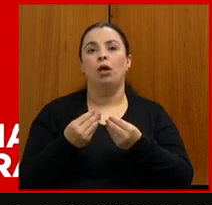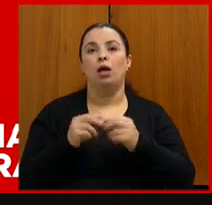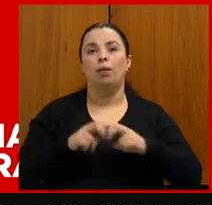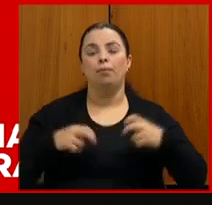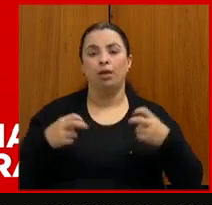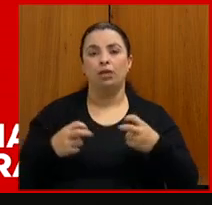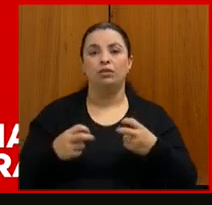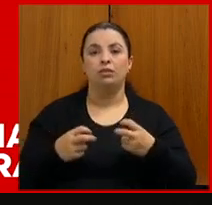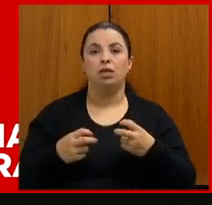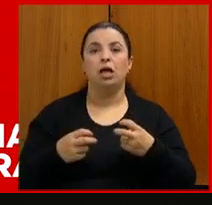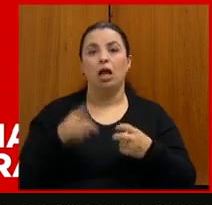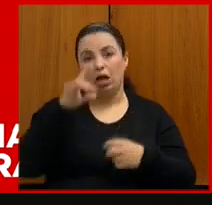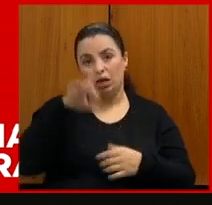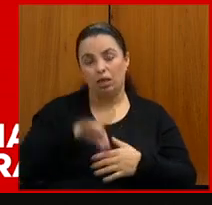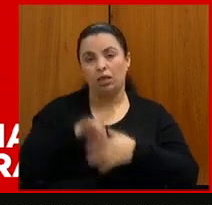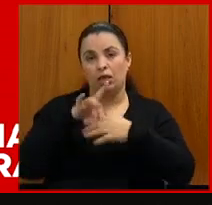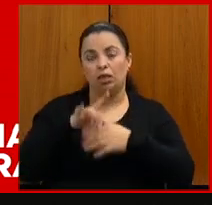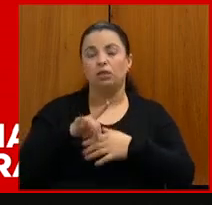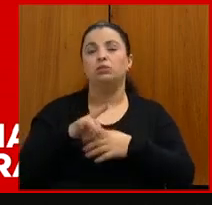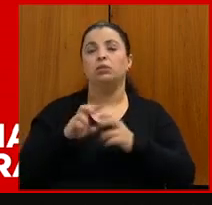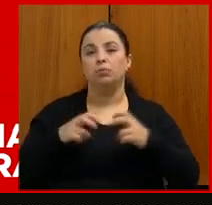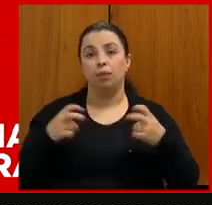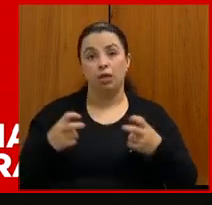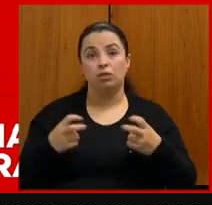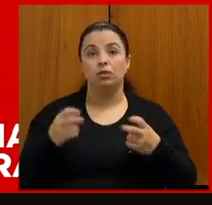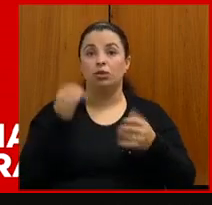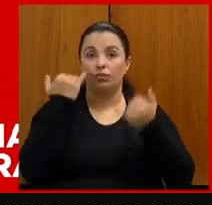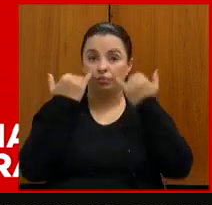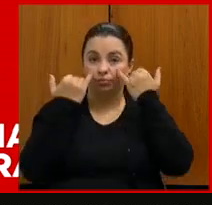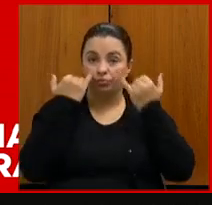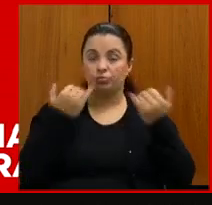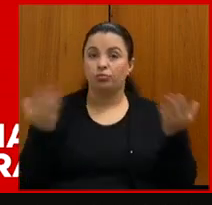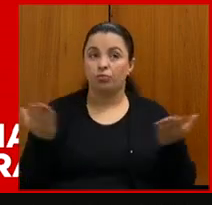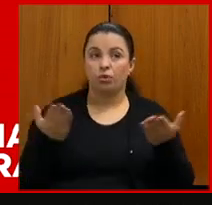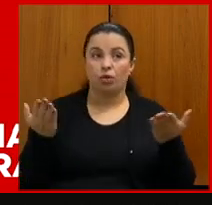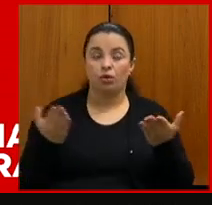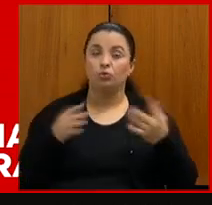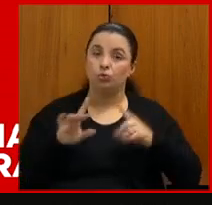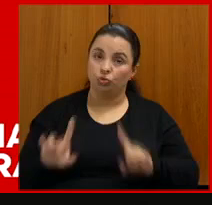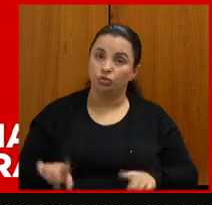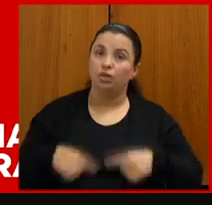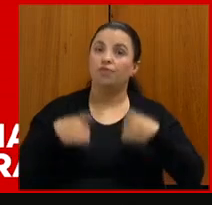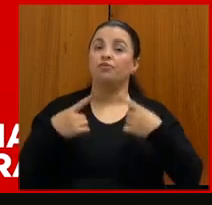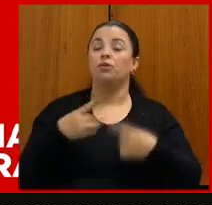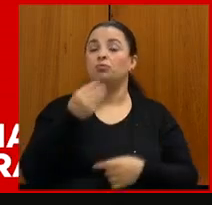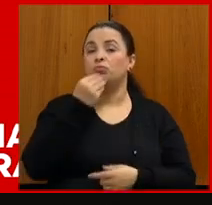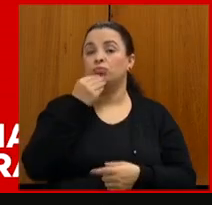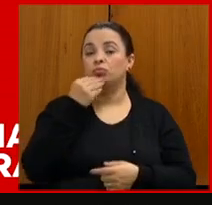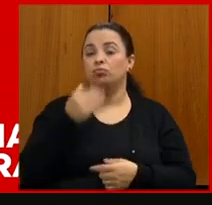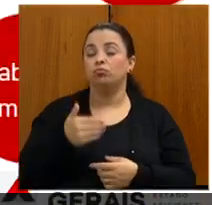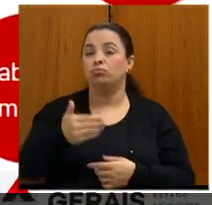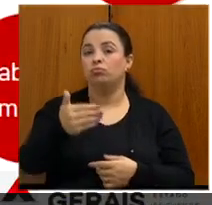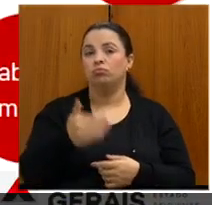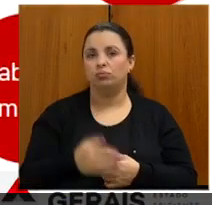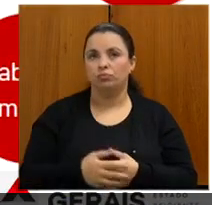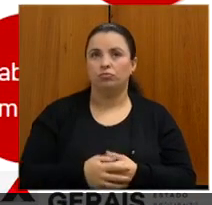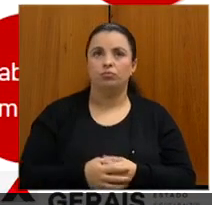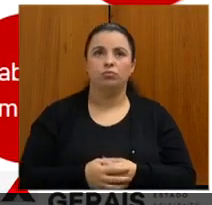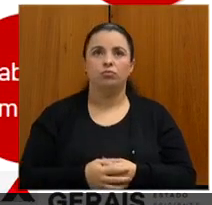dados atuais e por fim alguns dos Desafios e oportunidades que temos pela frente próximo